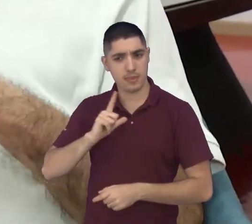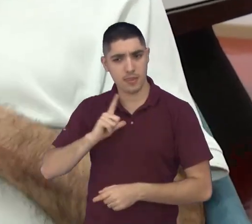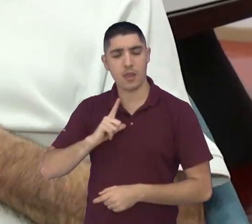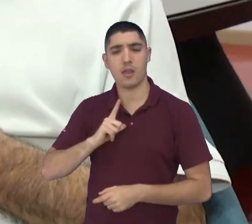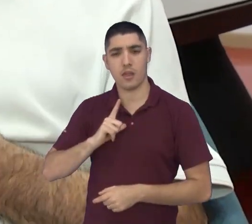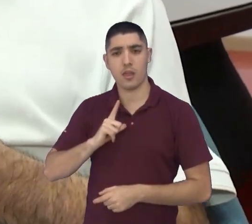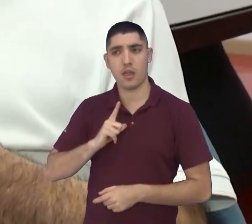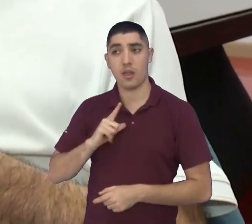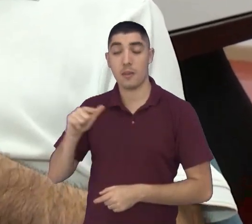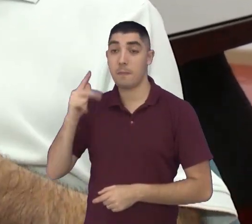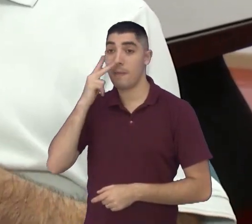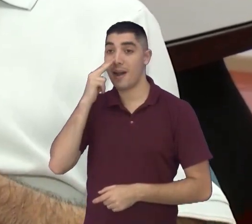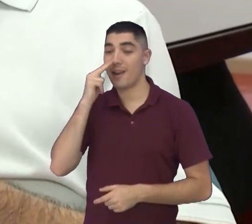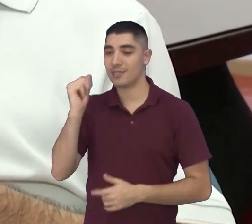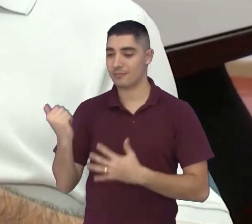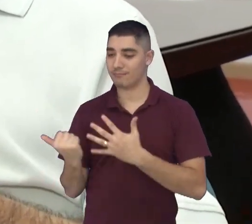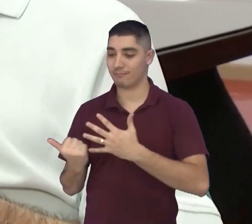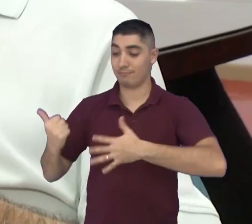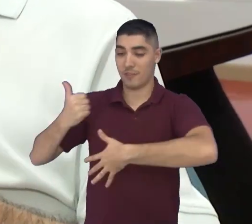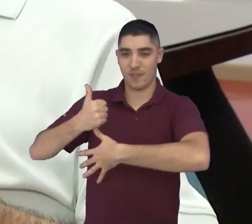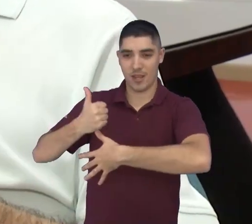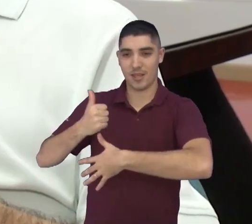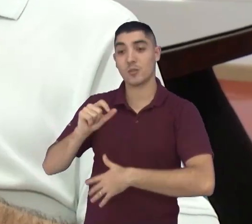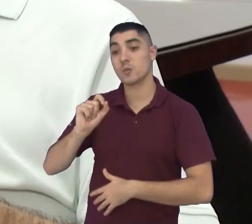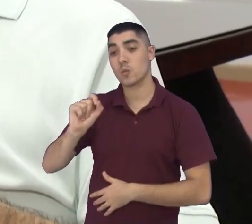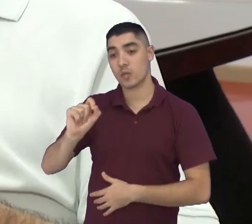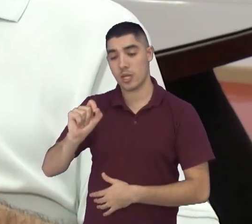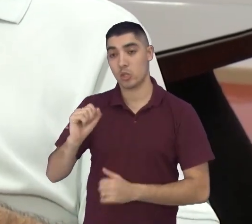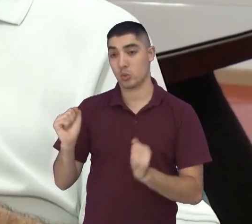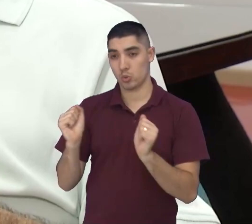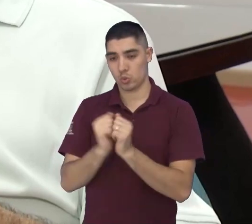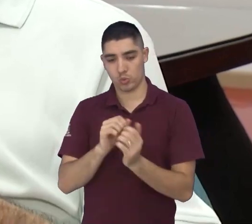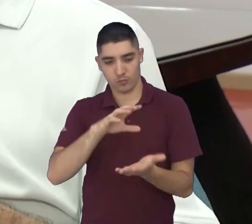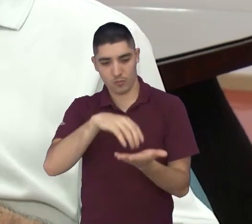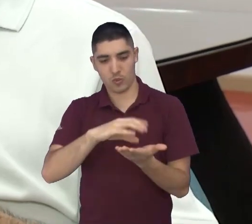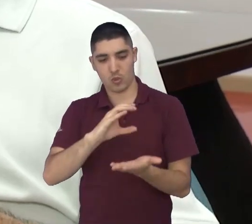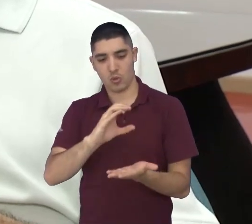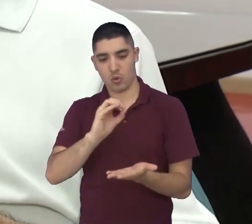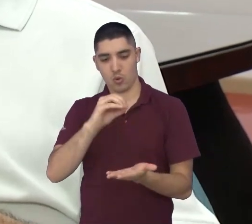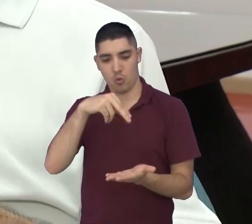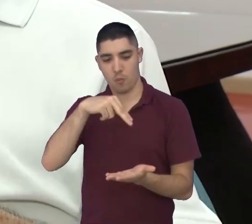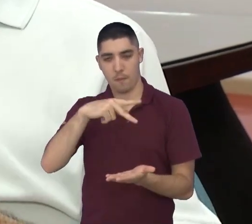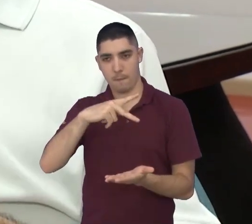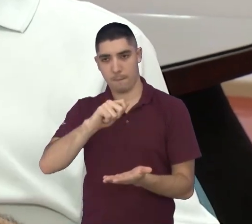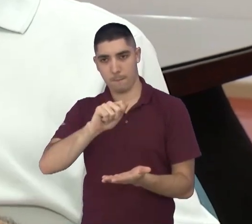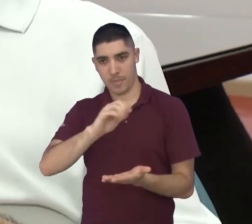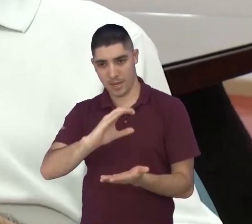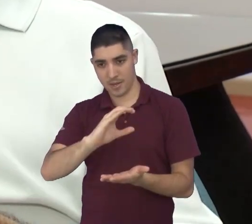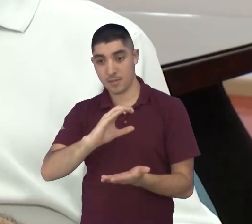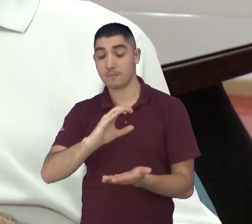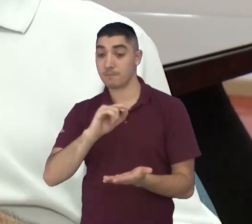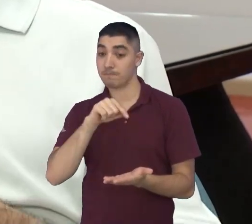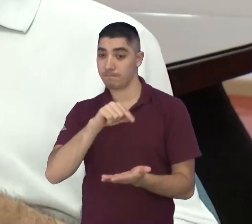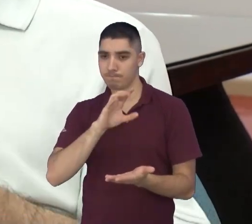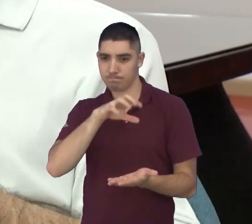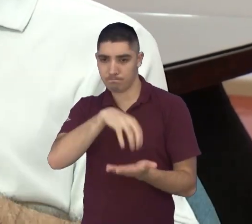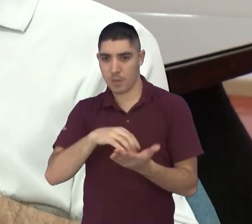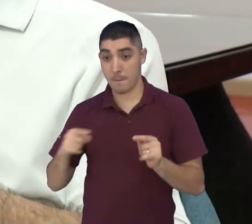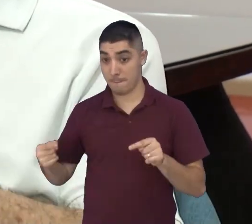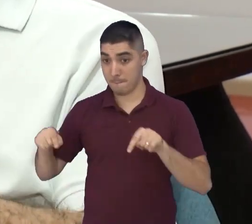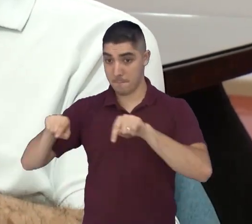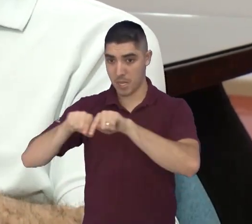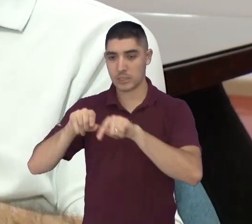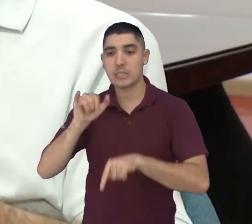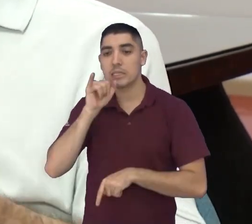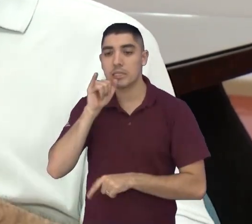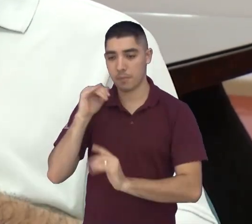tem uma vantagem com o COMPAC, a Comissão Municipal de Patrimônio Histórico, Artístico e Cultural. É, realmente, você veja, a